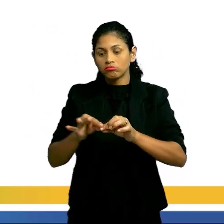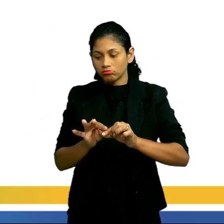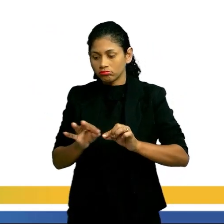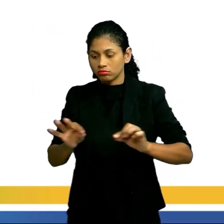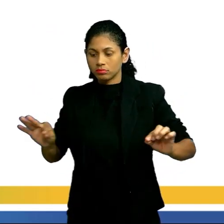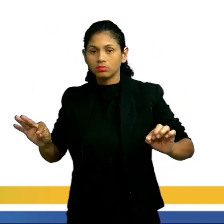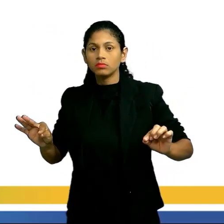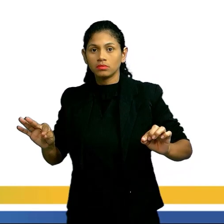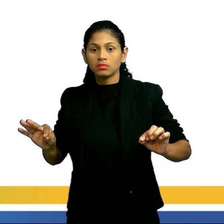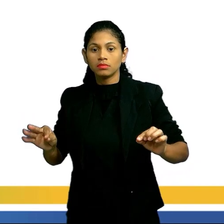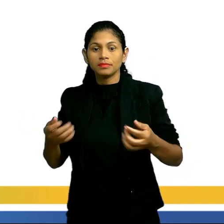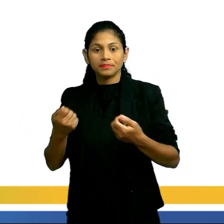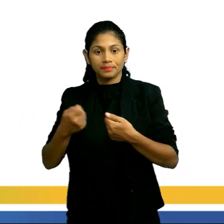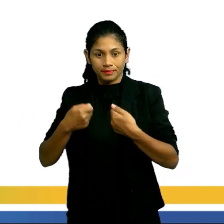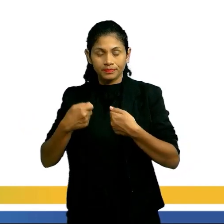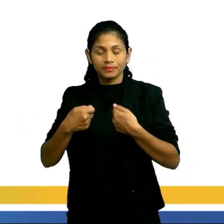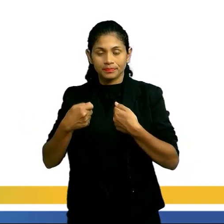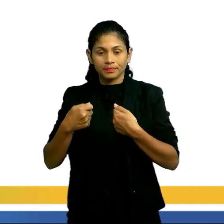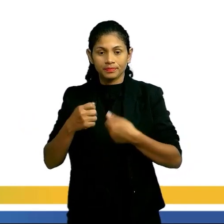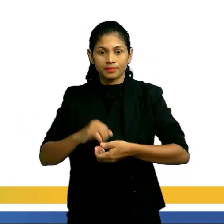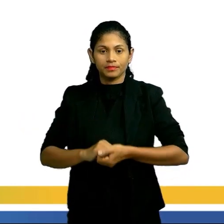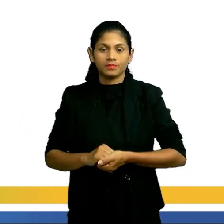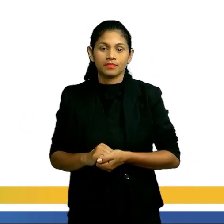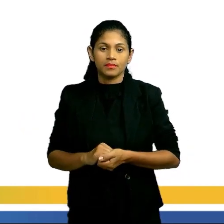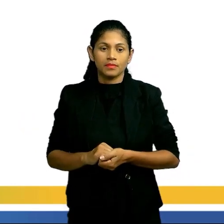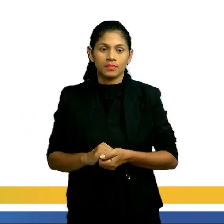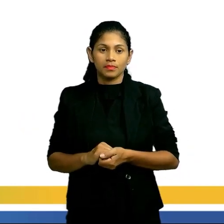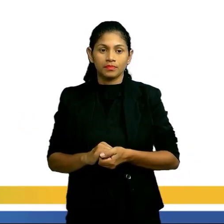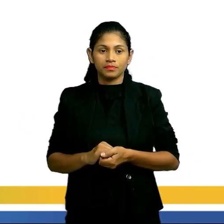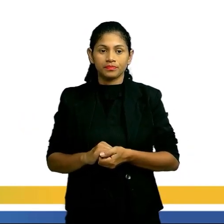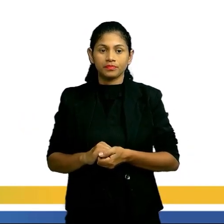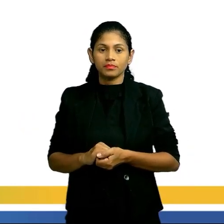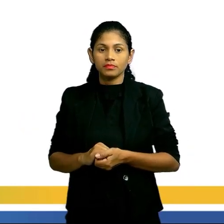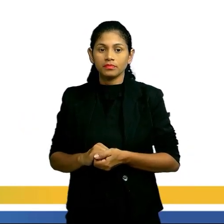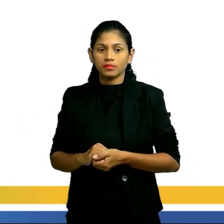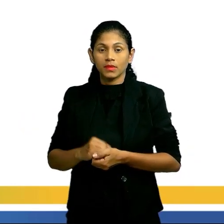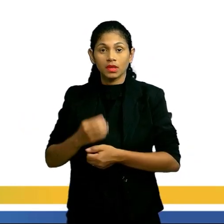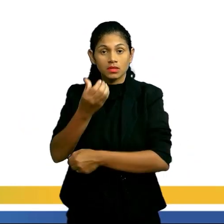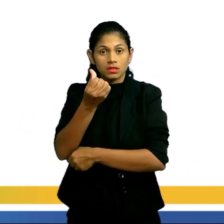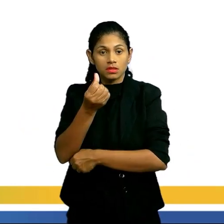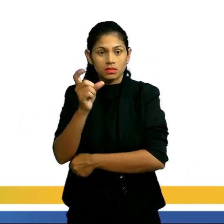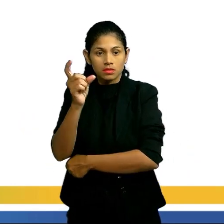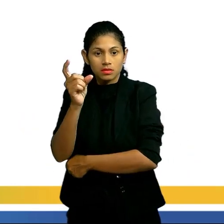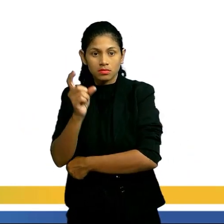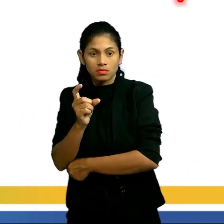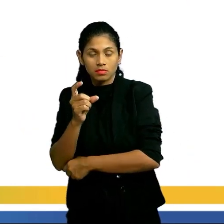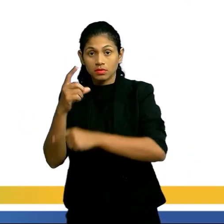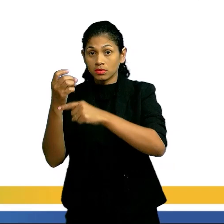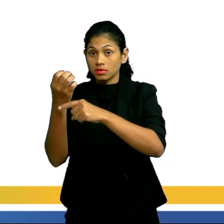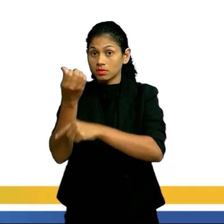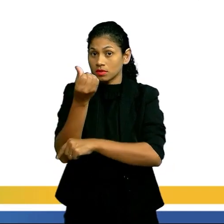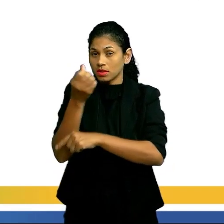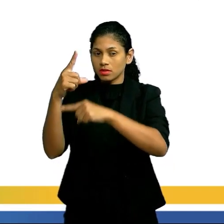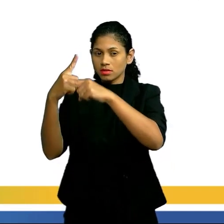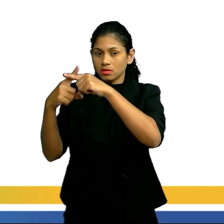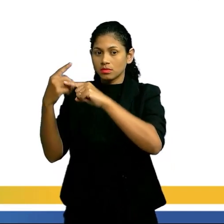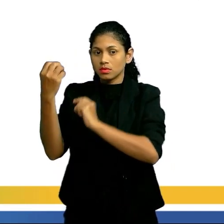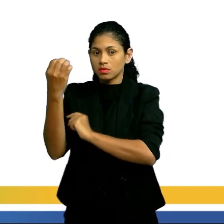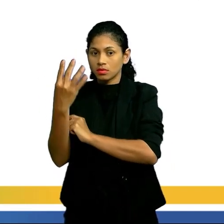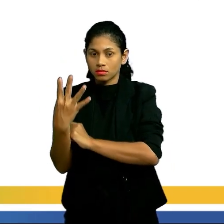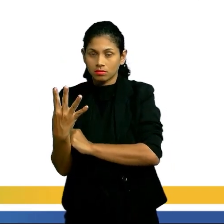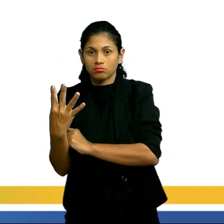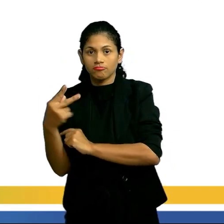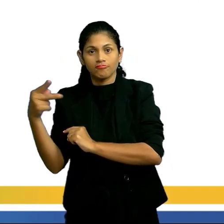nesse caso aí, 6 vezes 4, que é igual a 24. Que área é essa que você está vendo? É essa aqui,